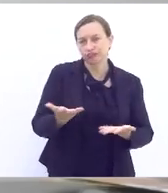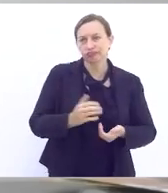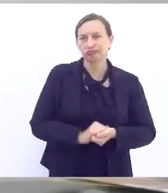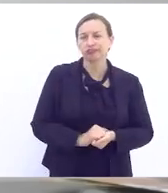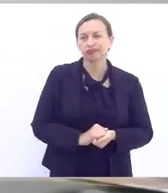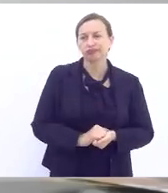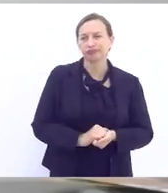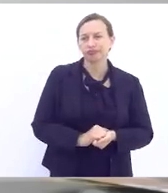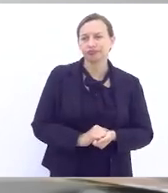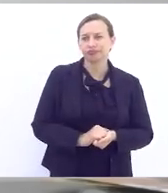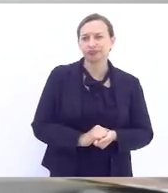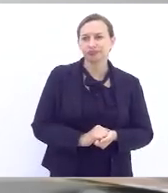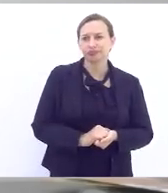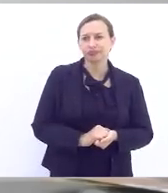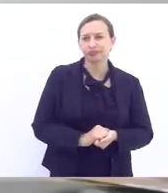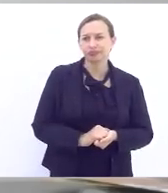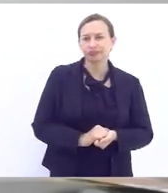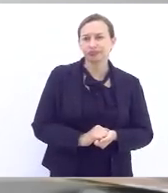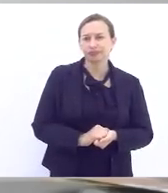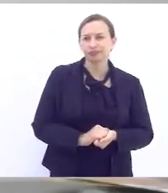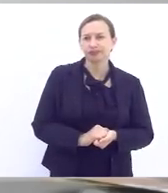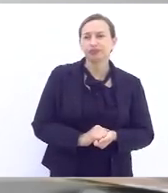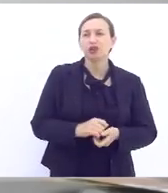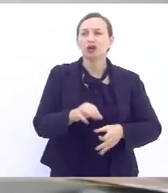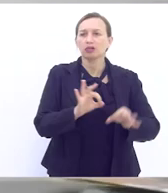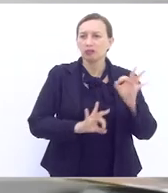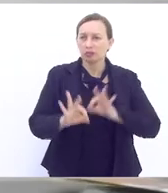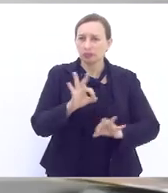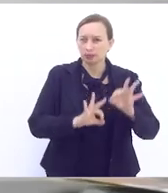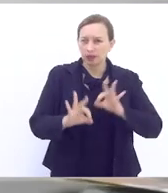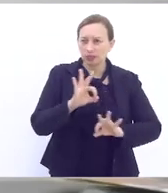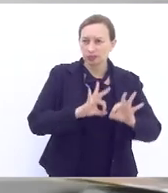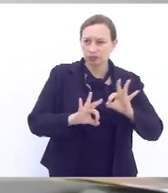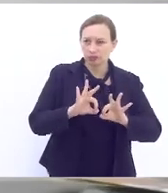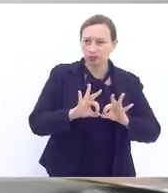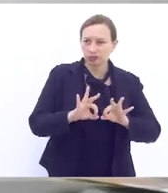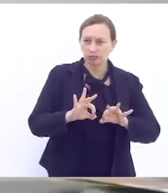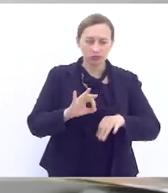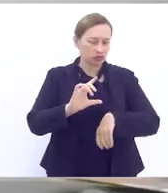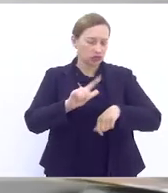vamos demandar um plano de cargos e salário Maravilha